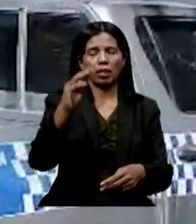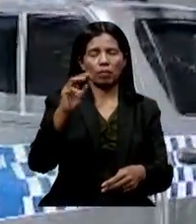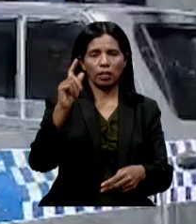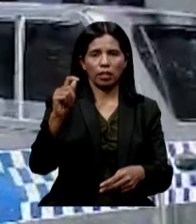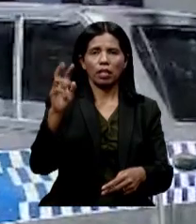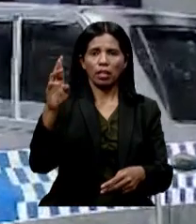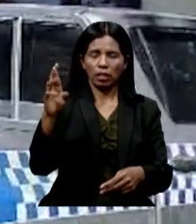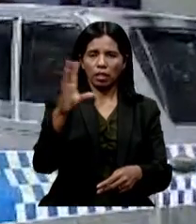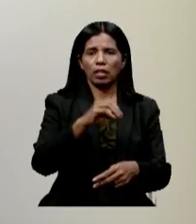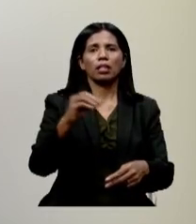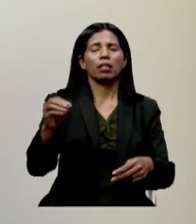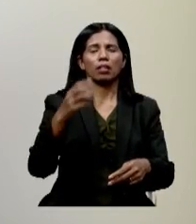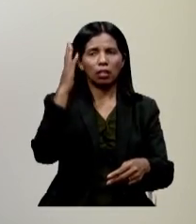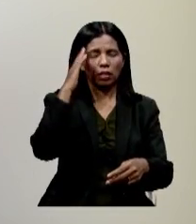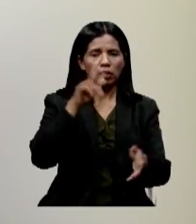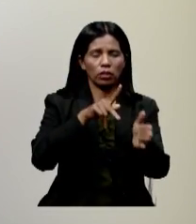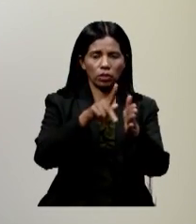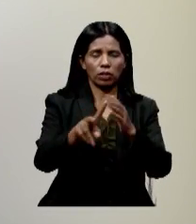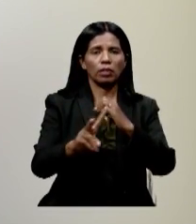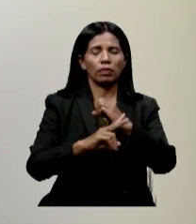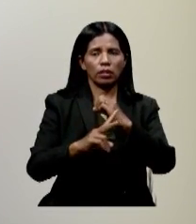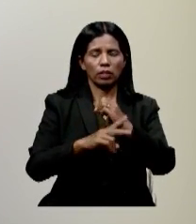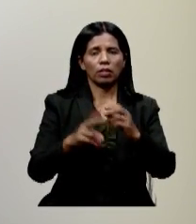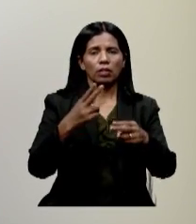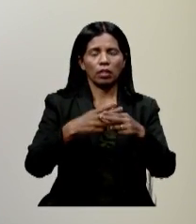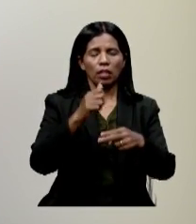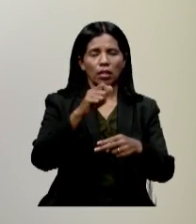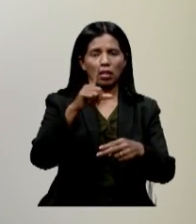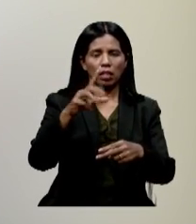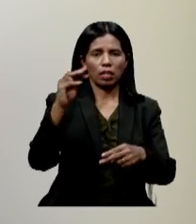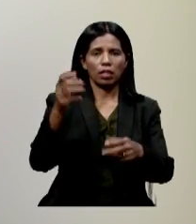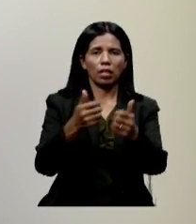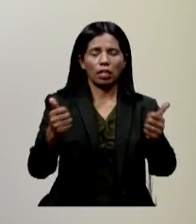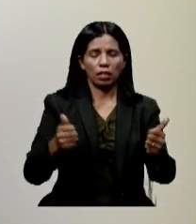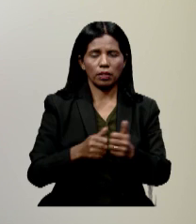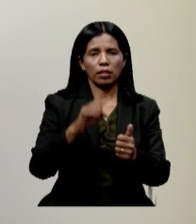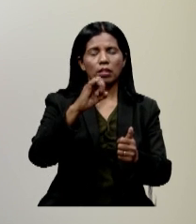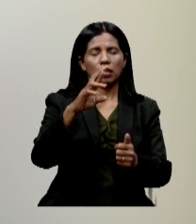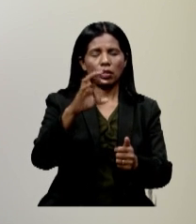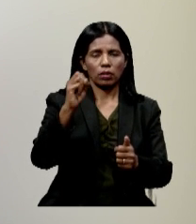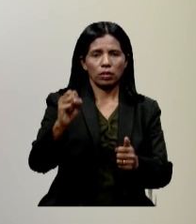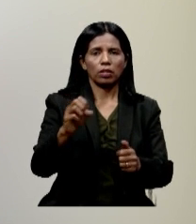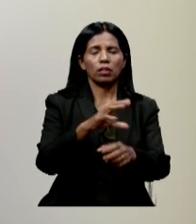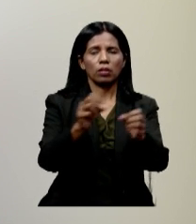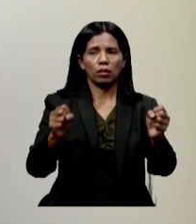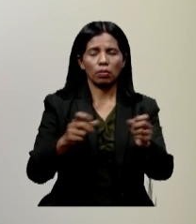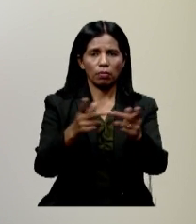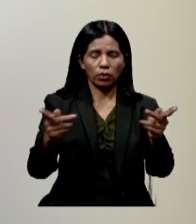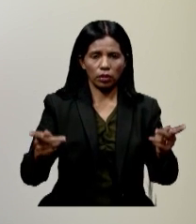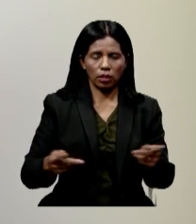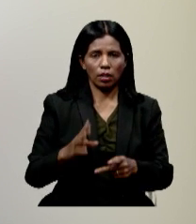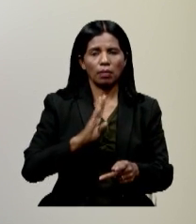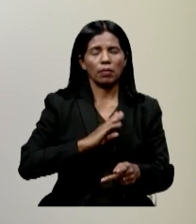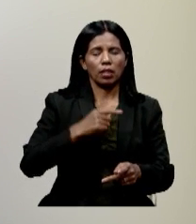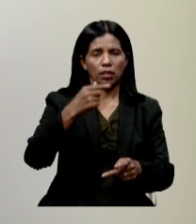DR, nebe desconfia sona vítima o inicial a LR e a aldeia Iroso, Soko Samalari, posto administrativo Baguia